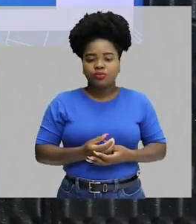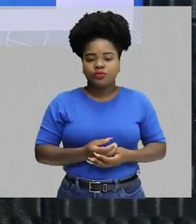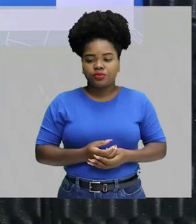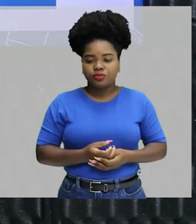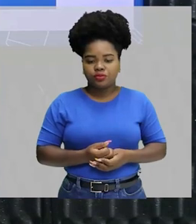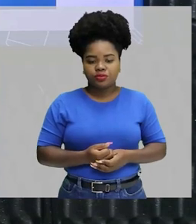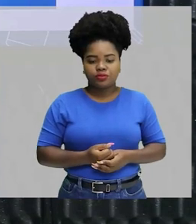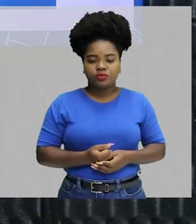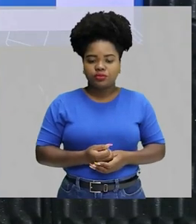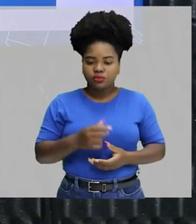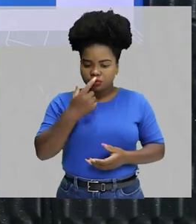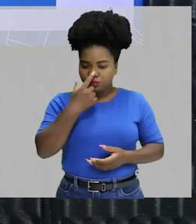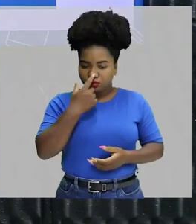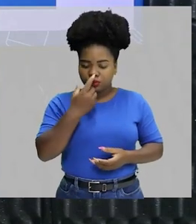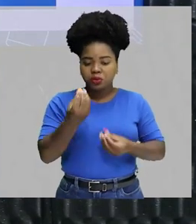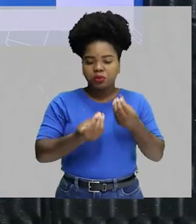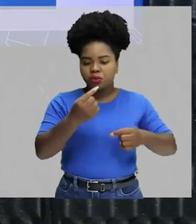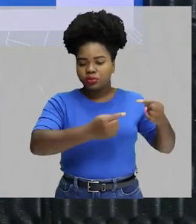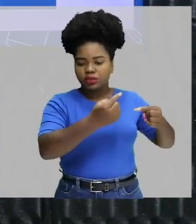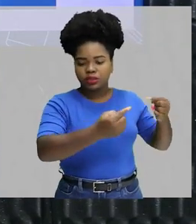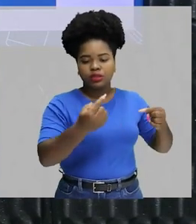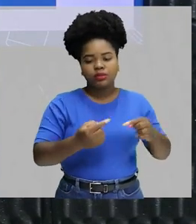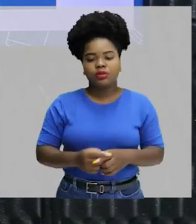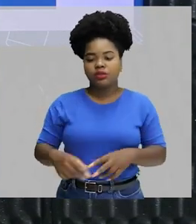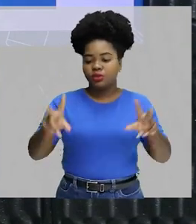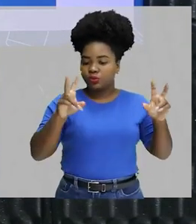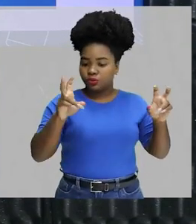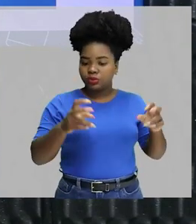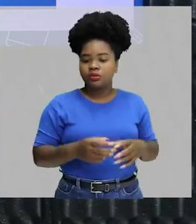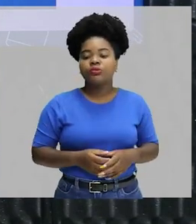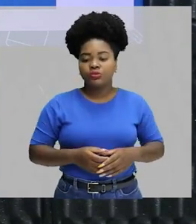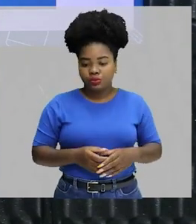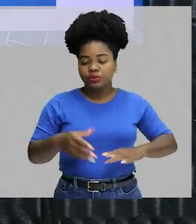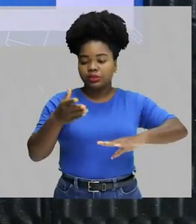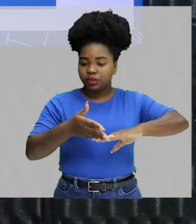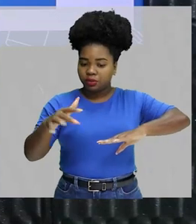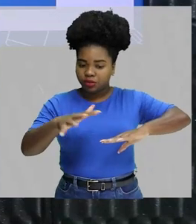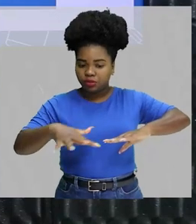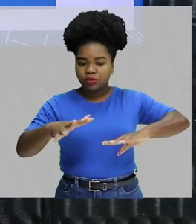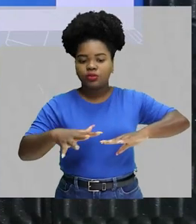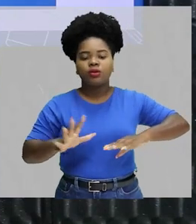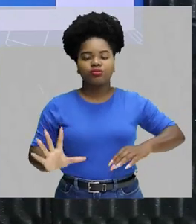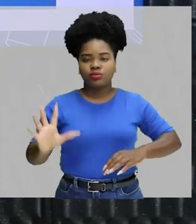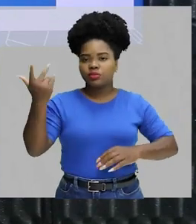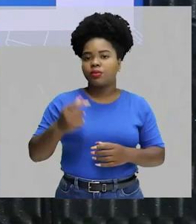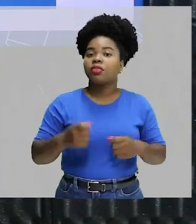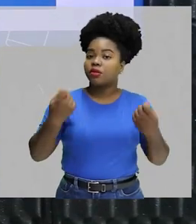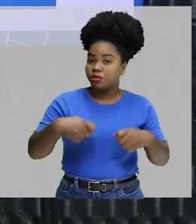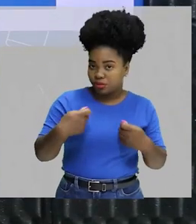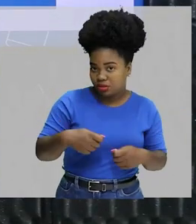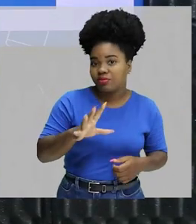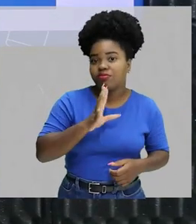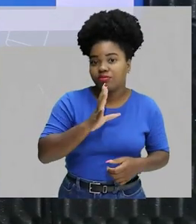está acontecendo que está ocorrendo eu preciso ter conhecimento agora quando eu não tenho conhecimento eu